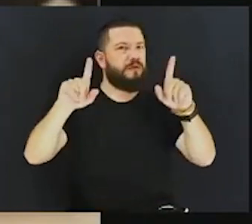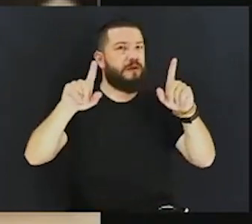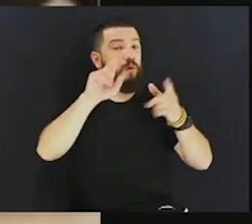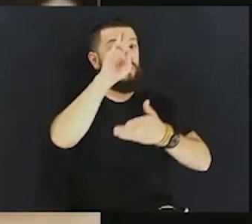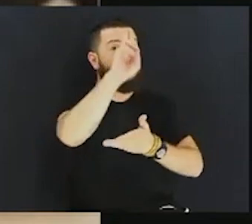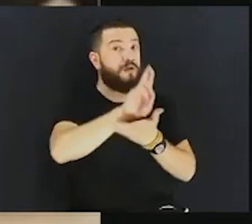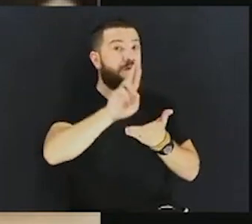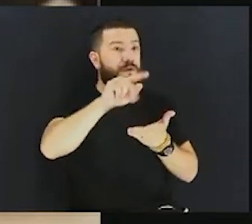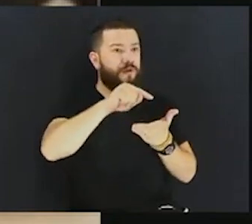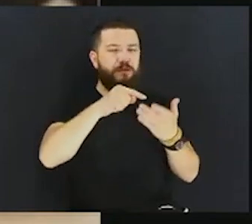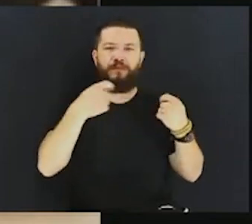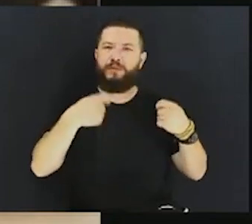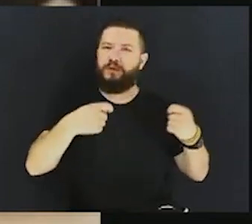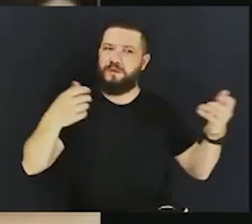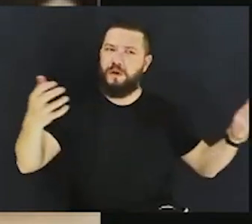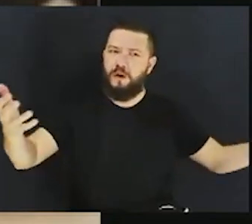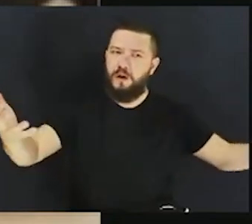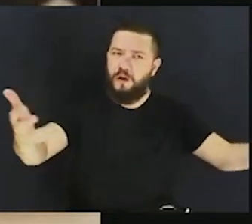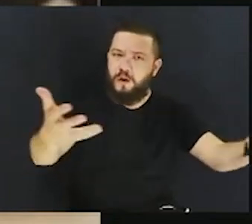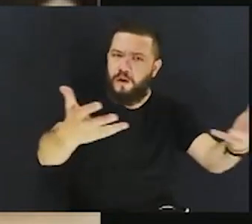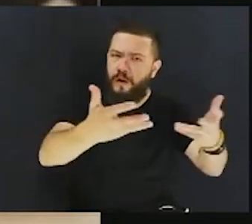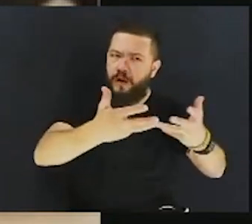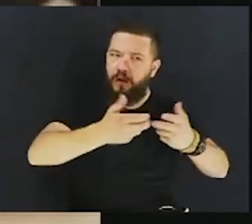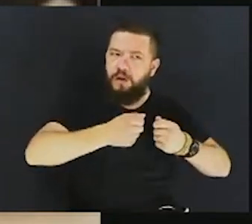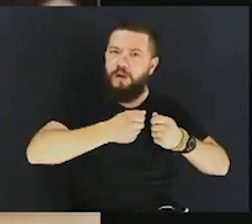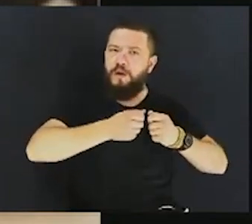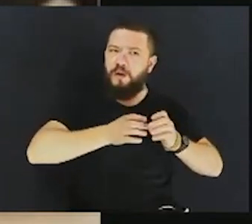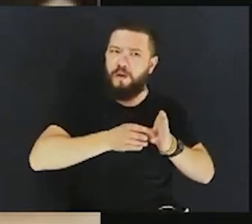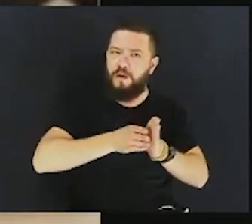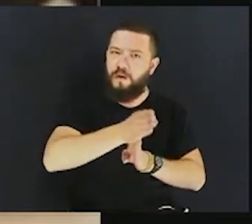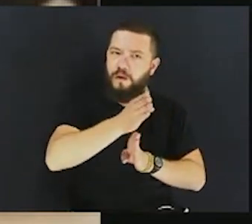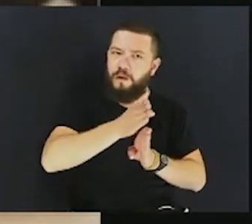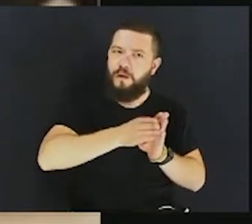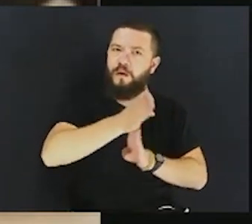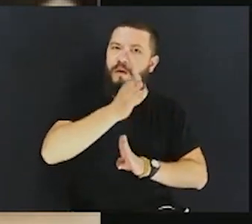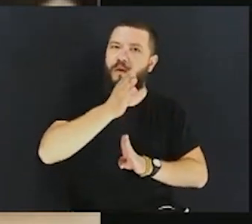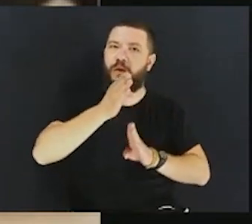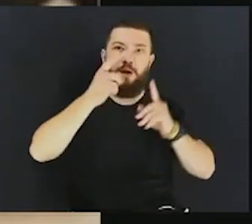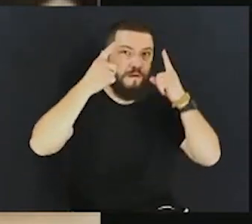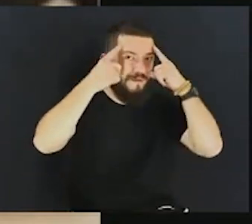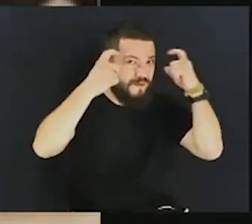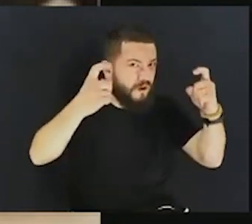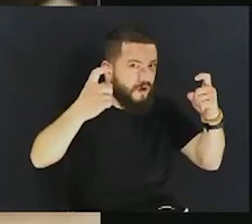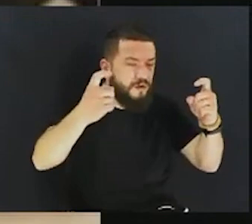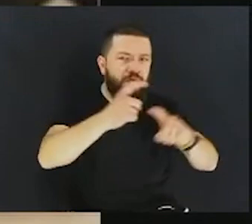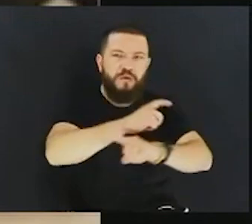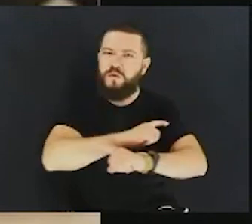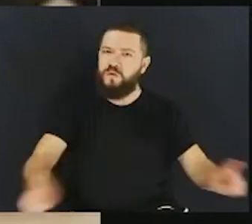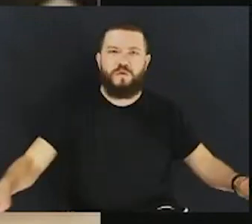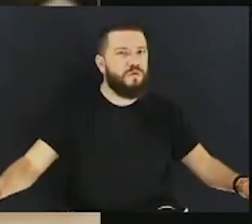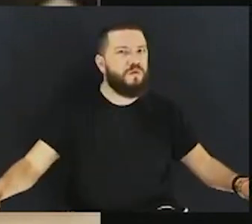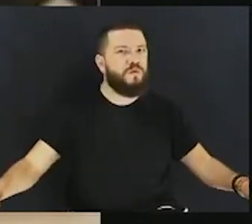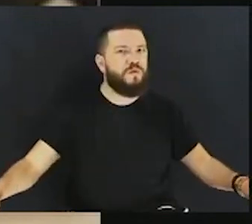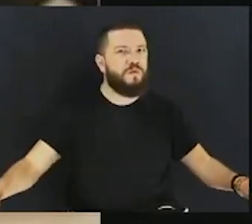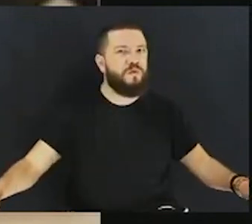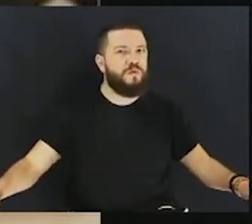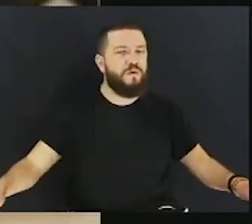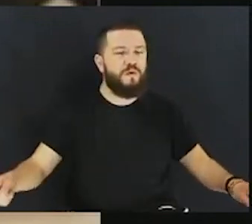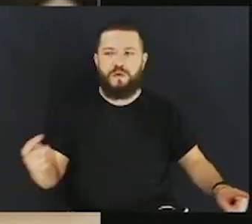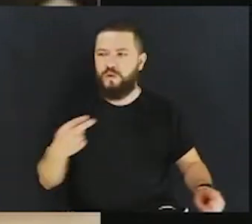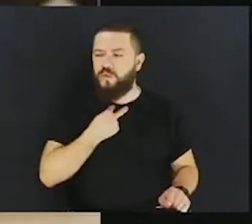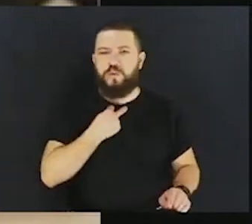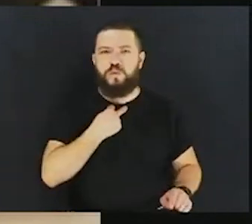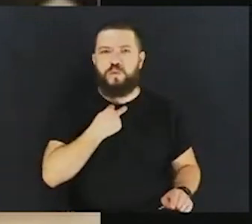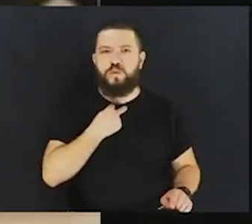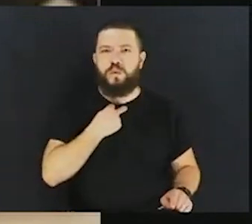acolhedora, deve orientar, mas ela deve ser livre de violência, assédio, misoginia, estupro. Não é possível que as nossas